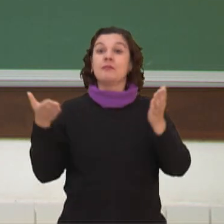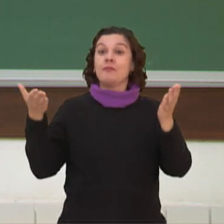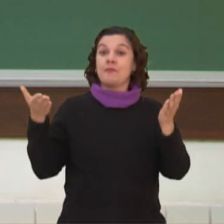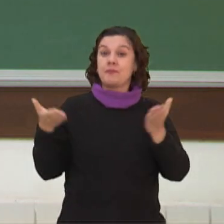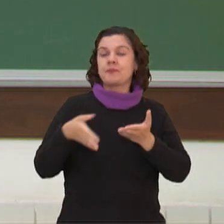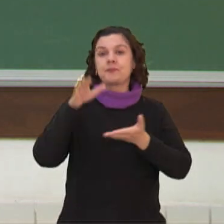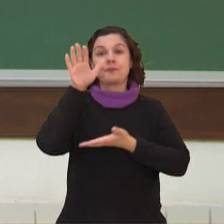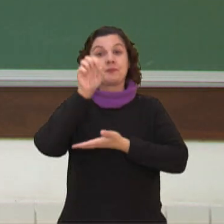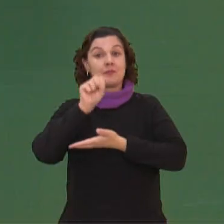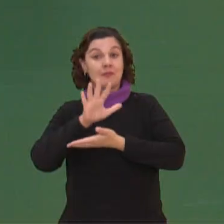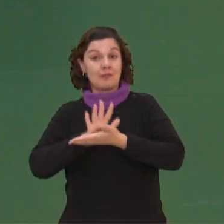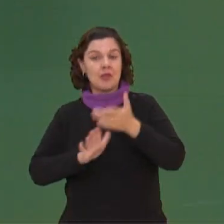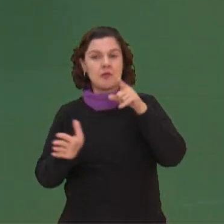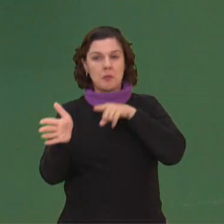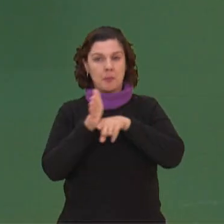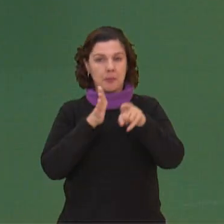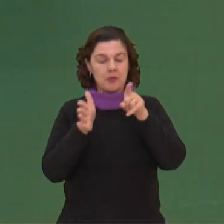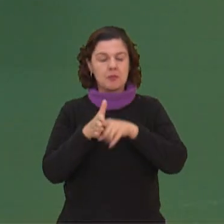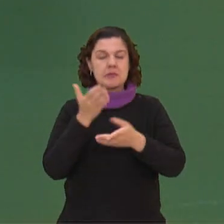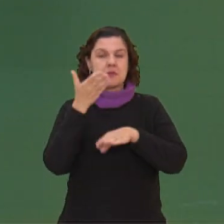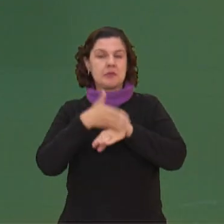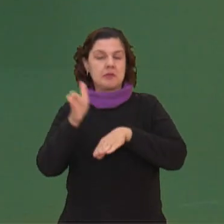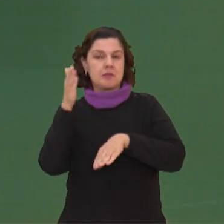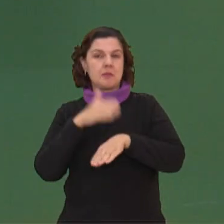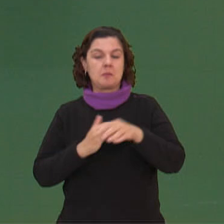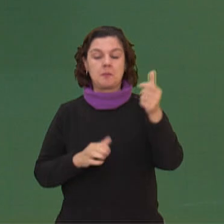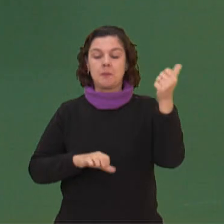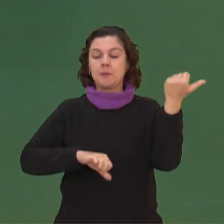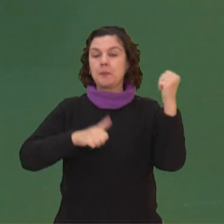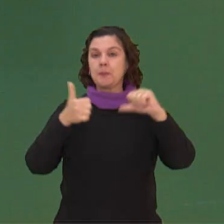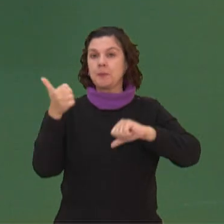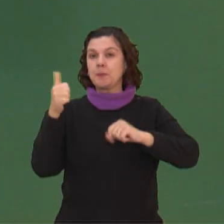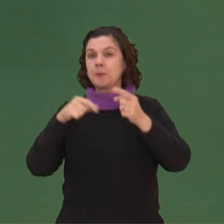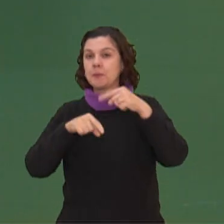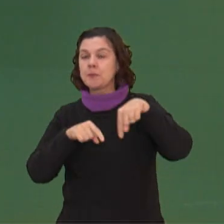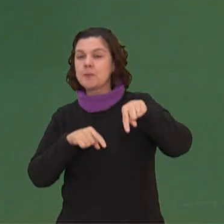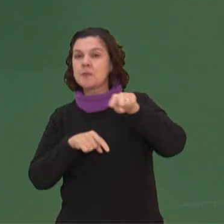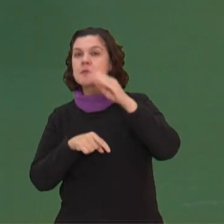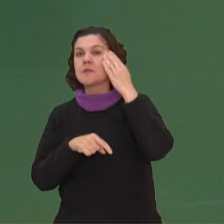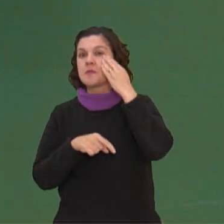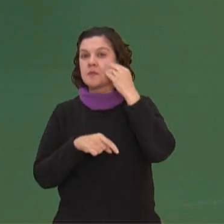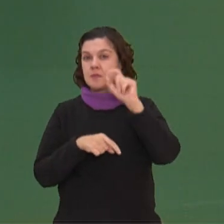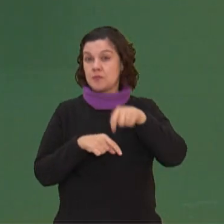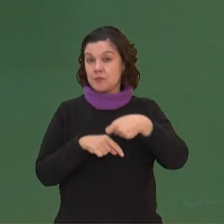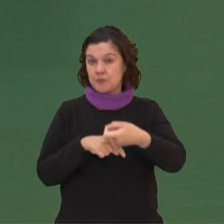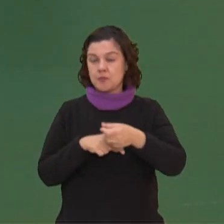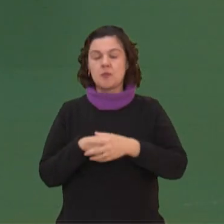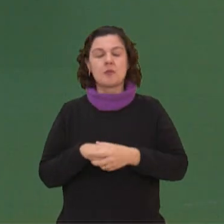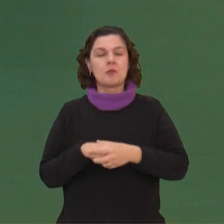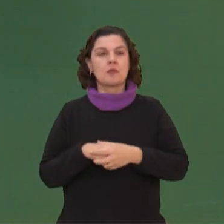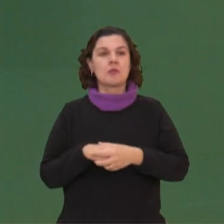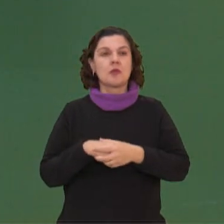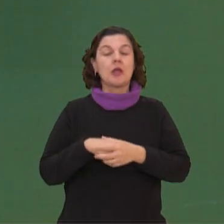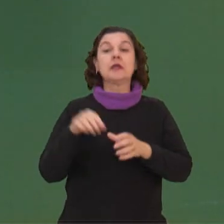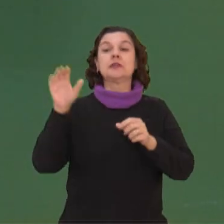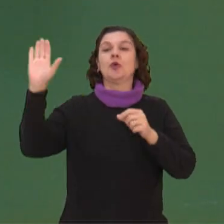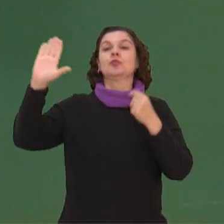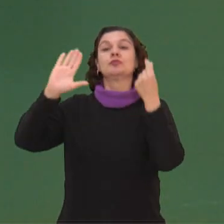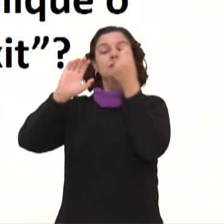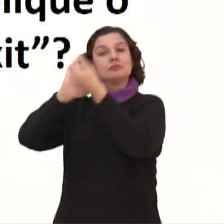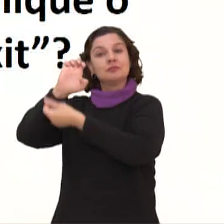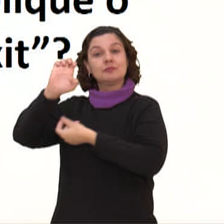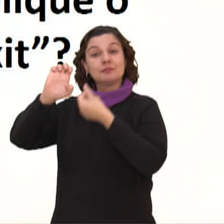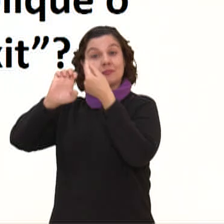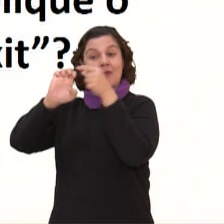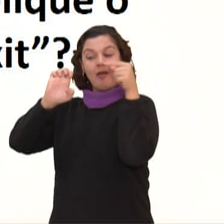Uma atividade para você treinar isso e avaliar o que você sabe sobre isso. A União Europeia é